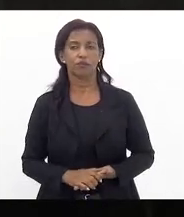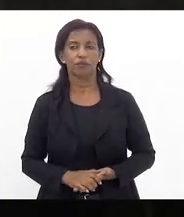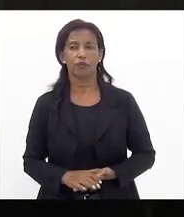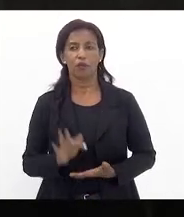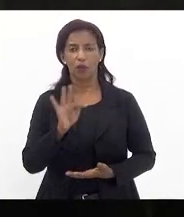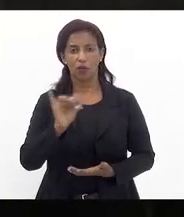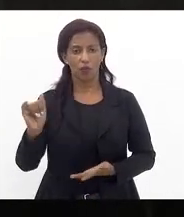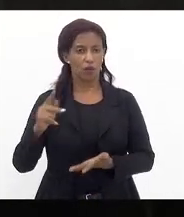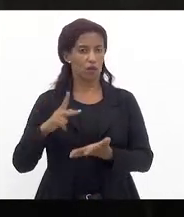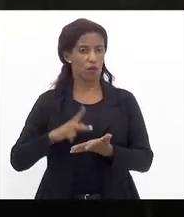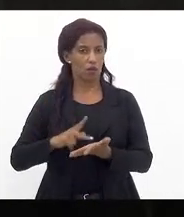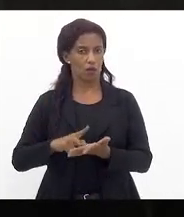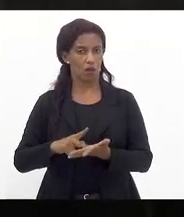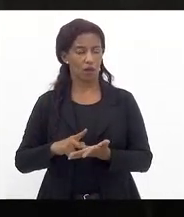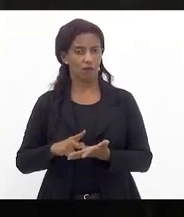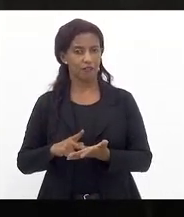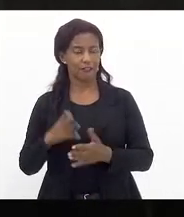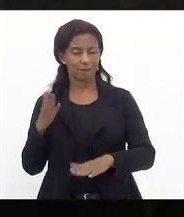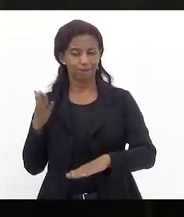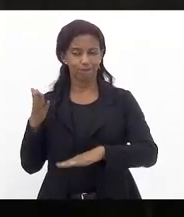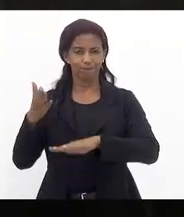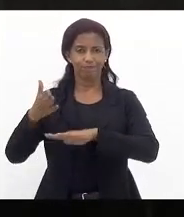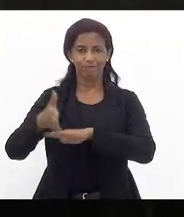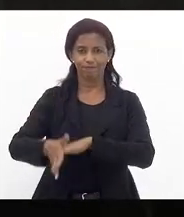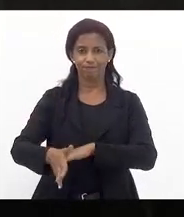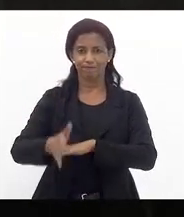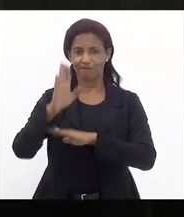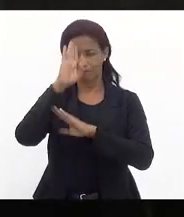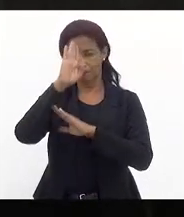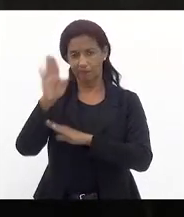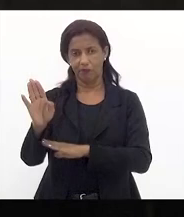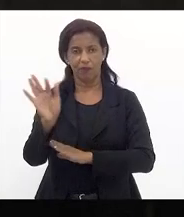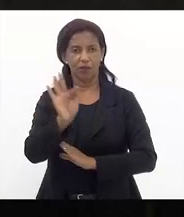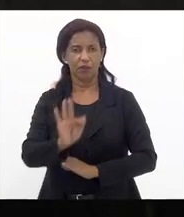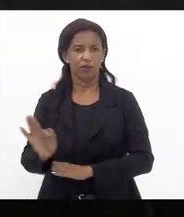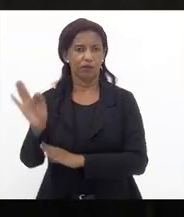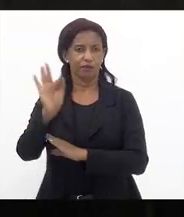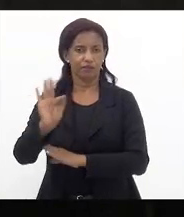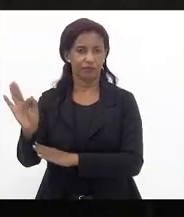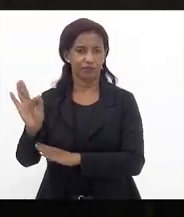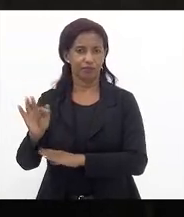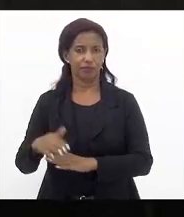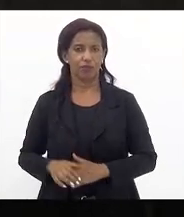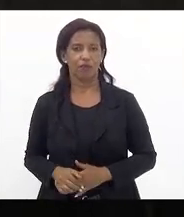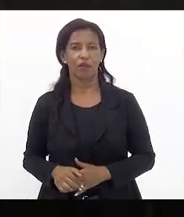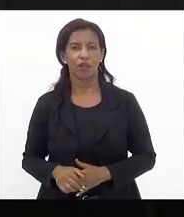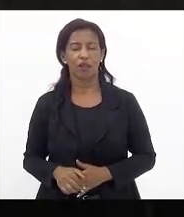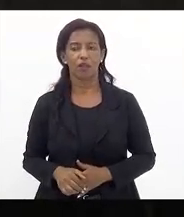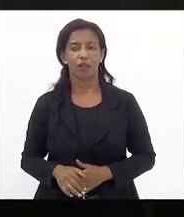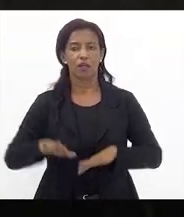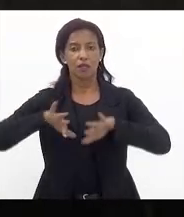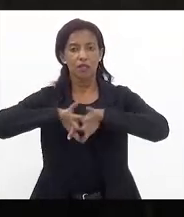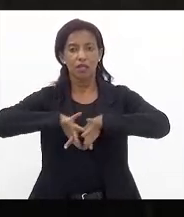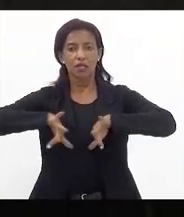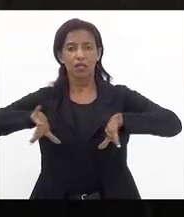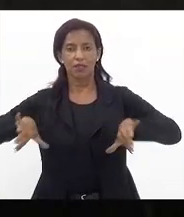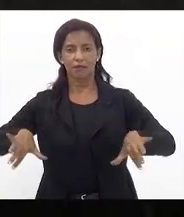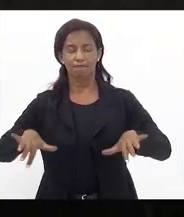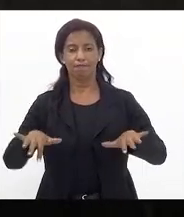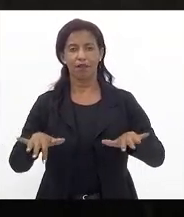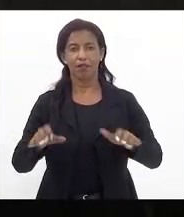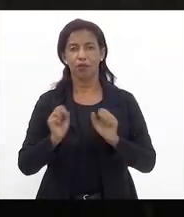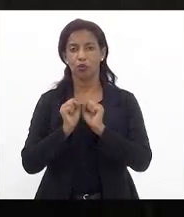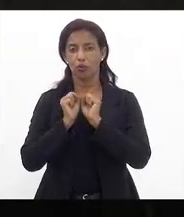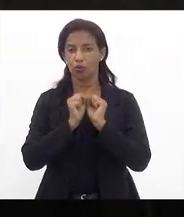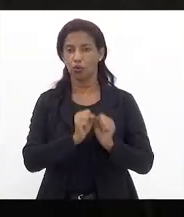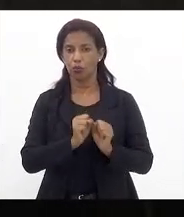na verdade, violar o princípio federativo, violando a separação dos